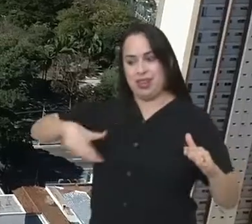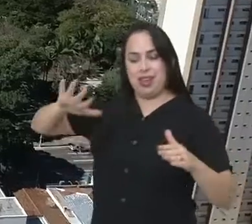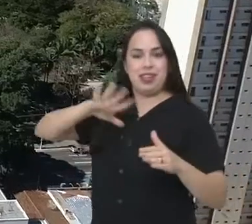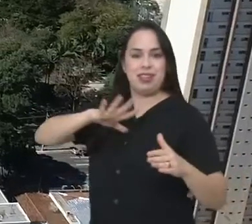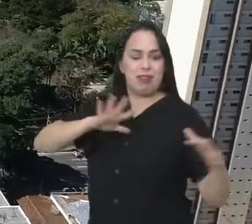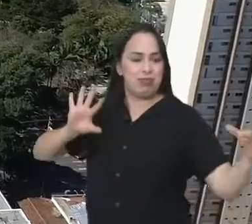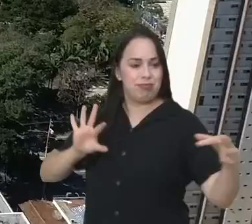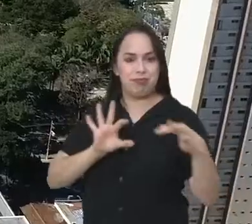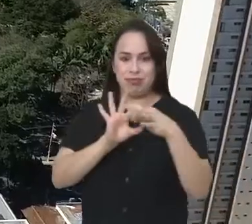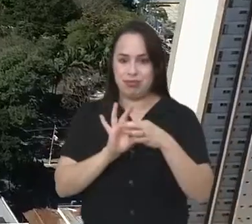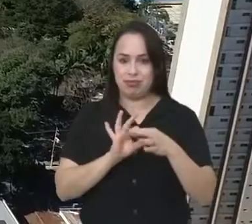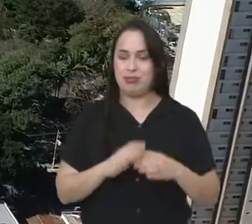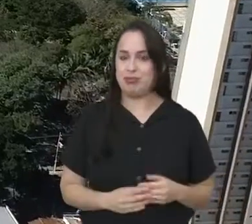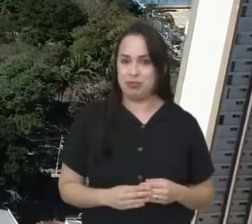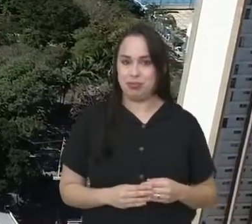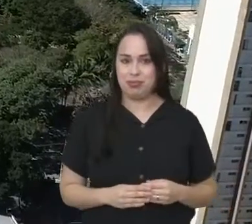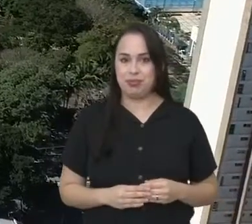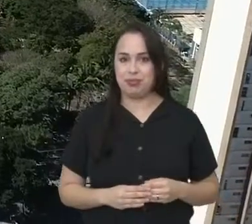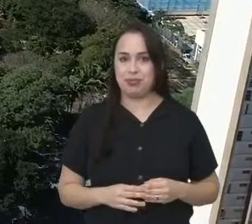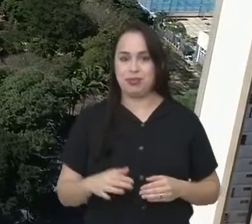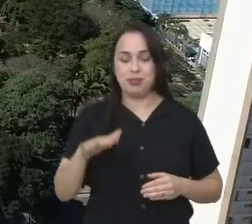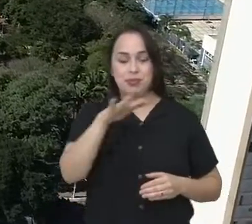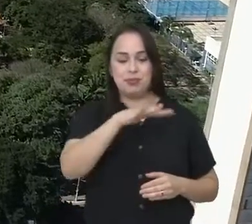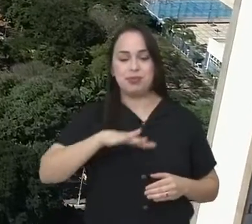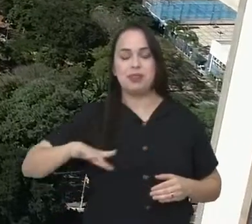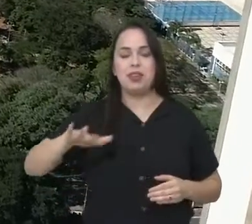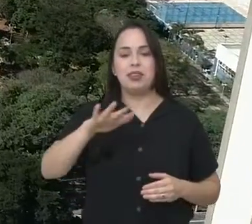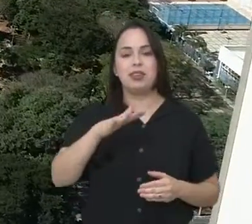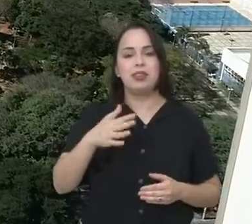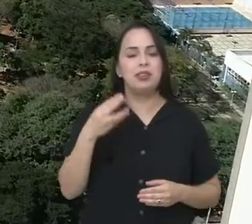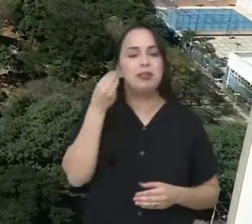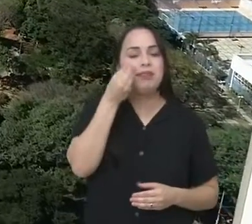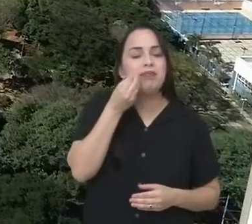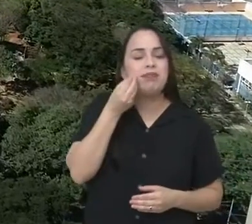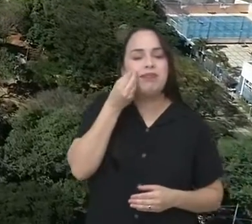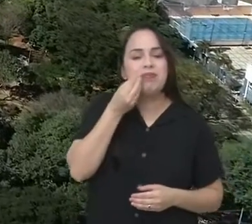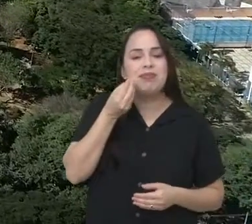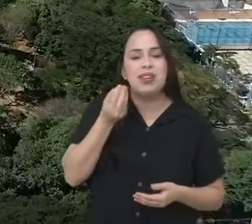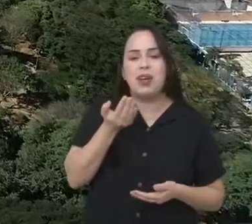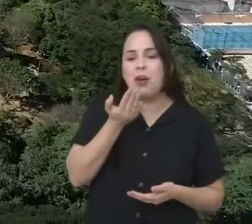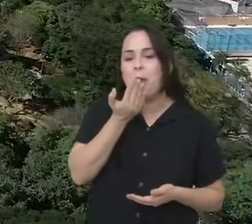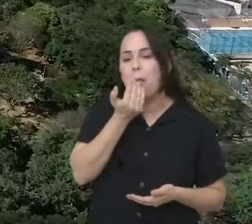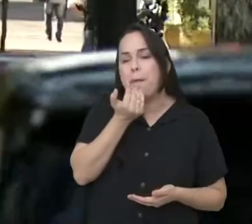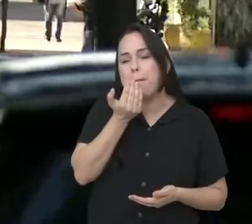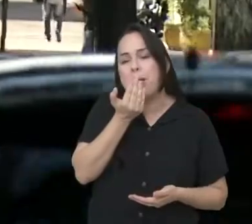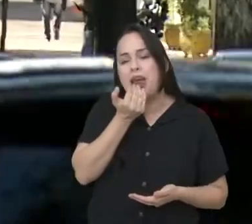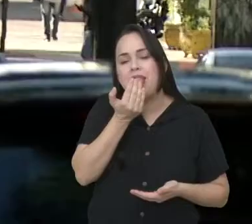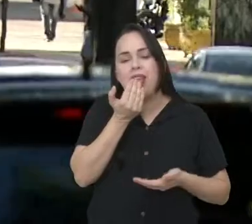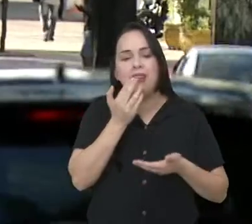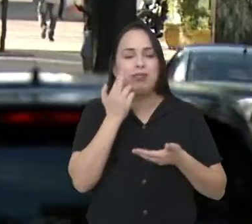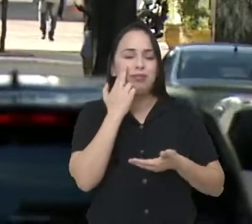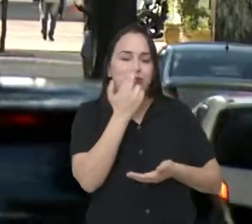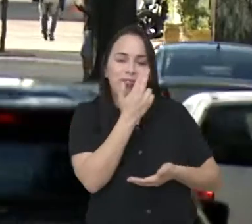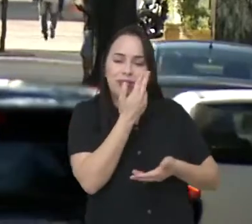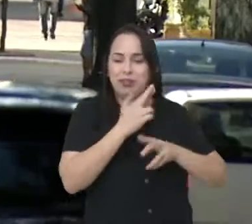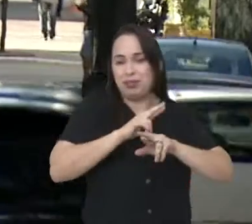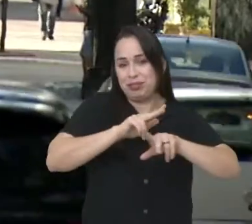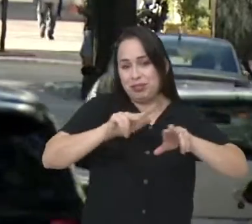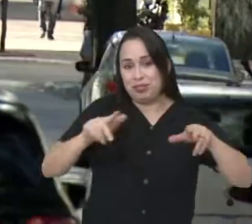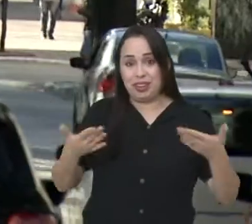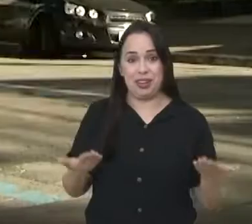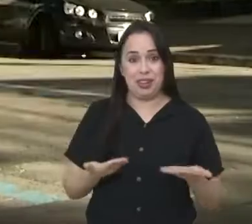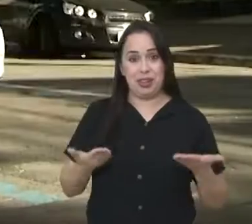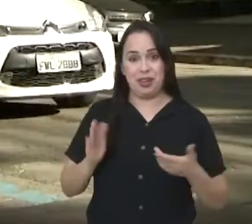O espaço urbano do bairro proporciona vivências gastronômicas, culturais e sociais. E é nesse contexto que